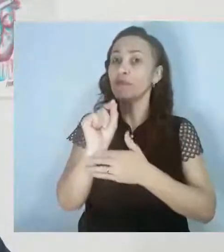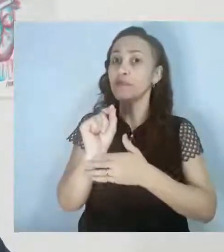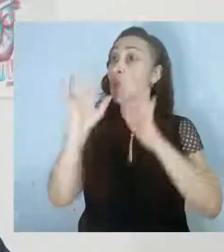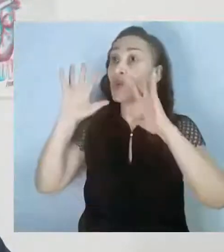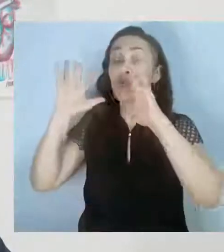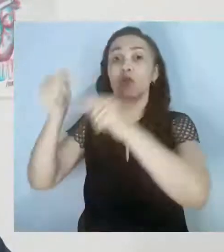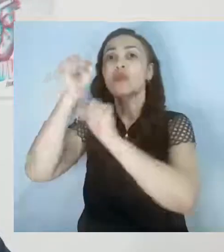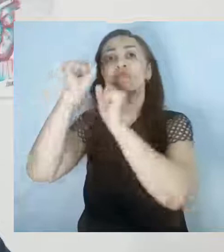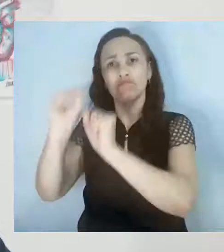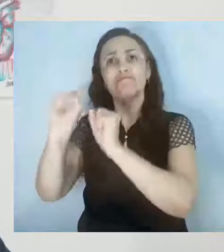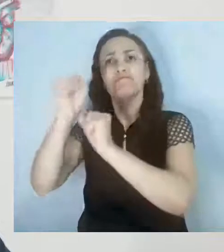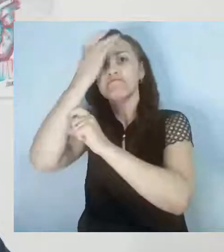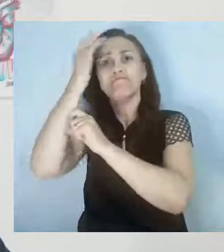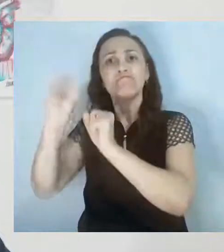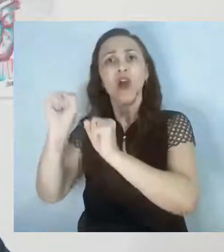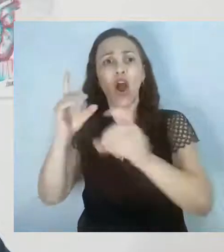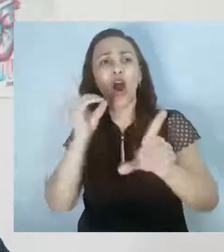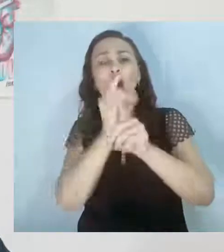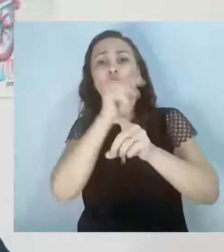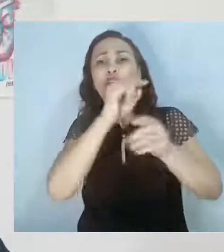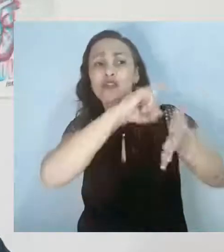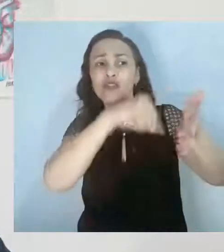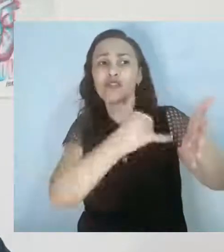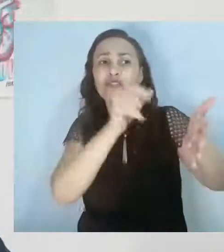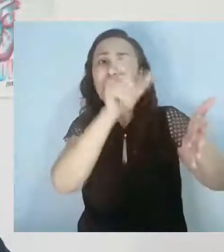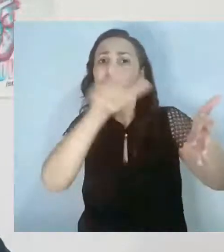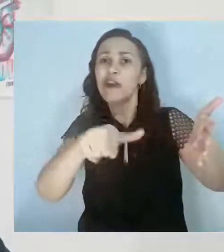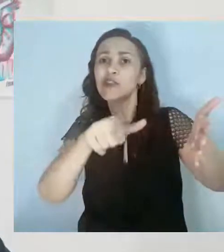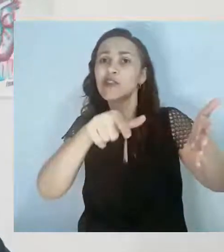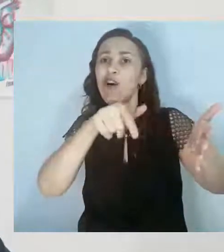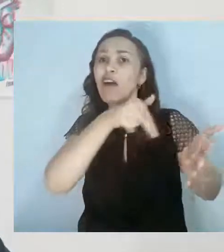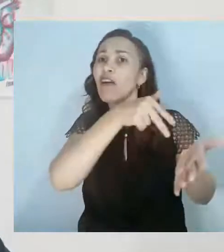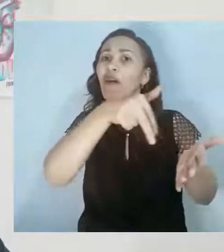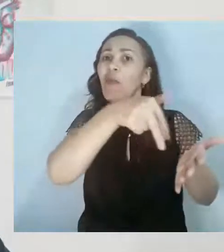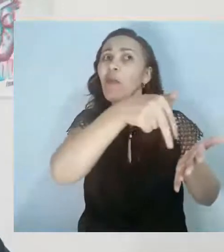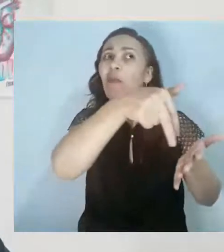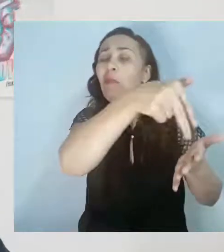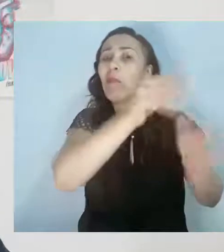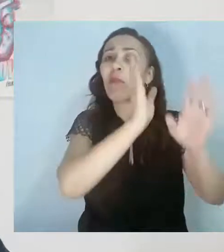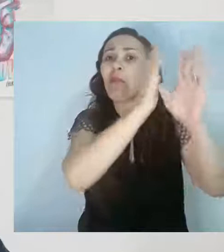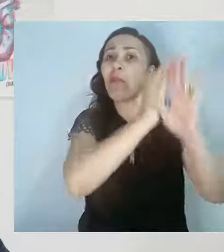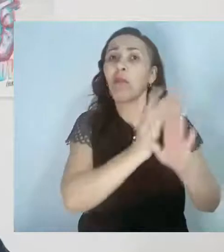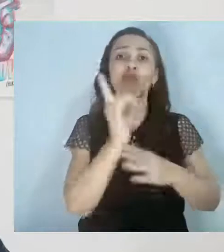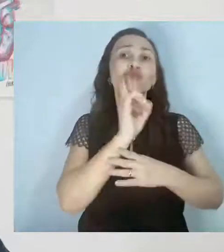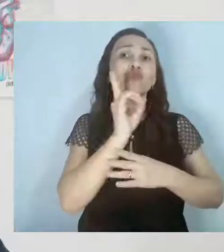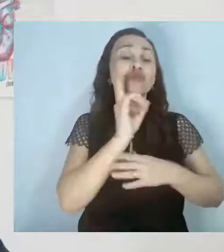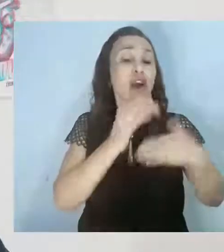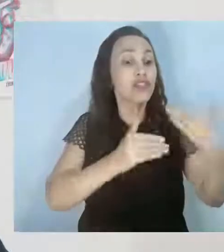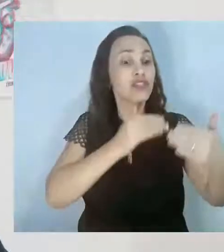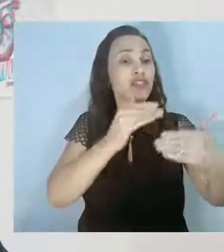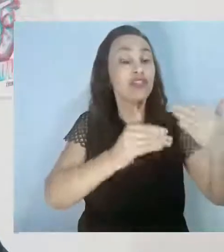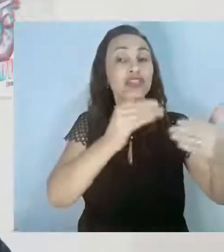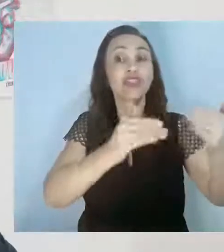São José o homem que passa despercebido, o homem da presença cotidiana,